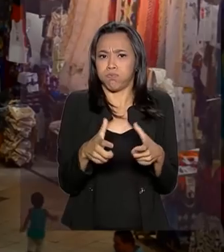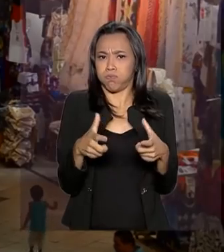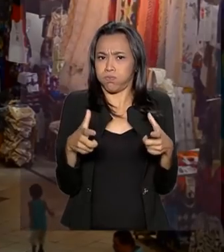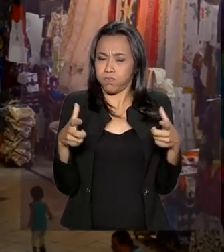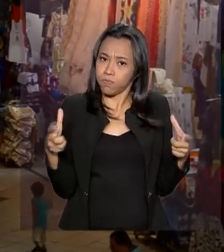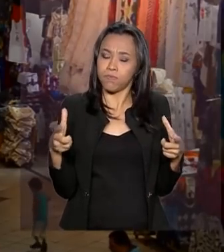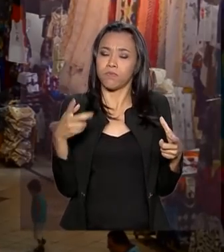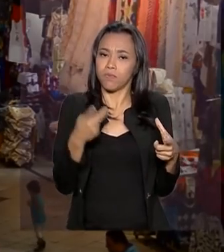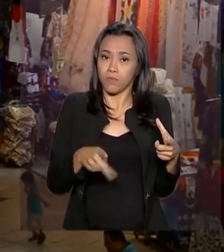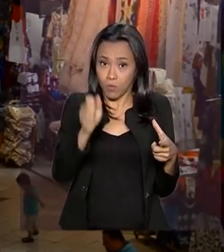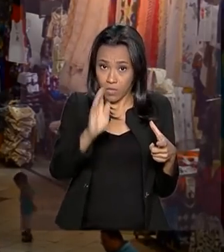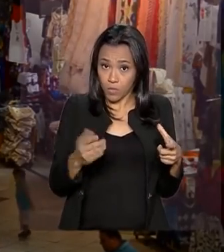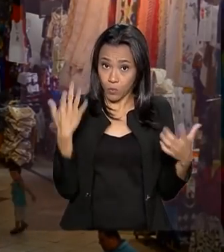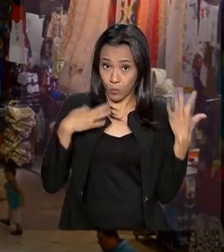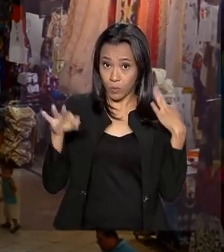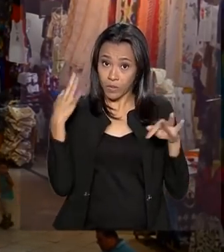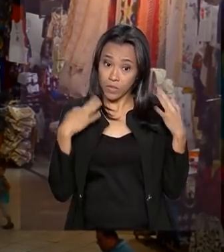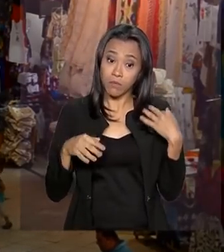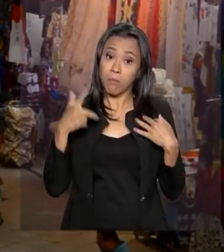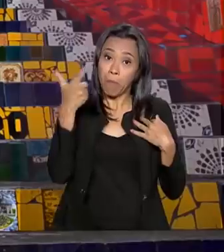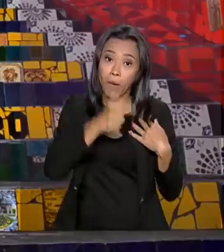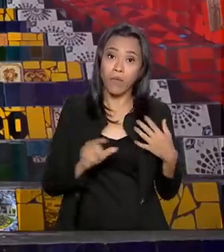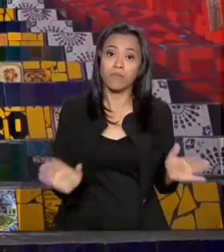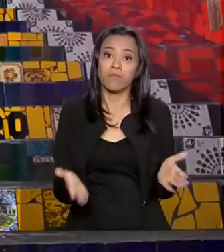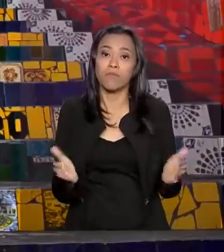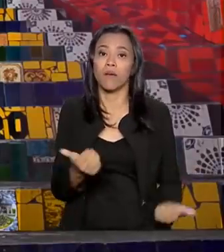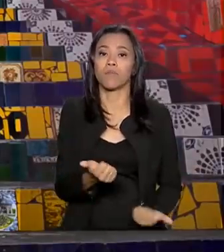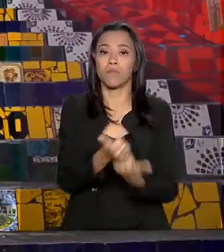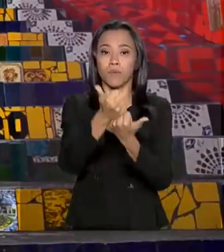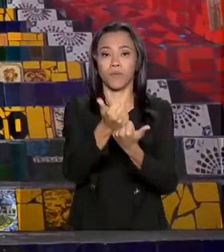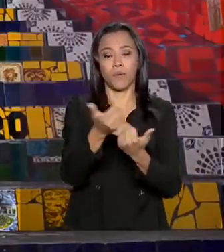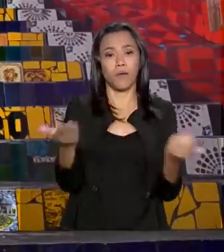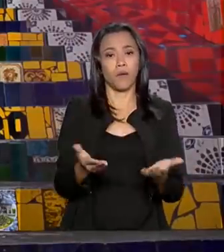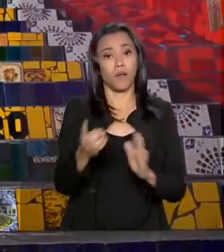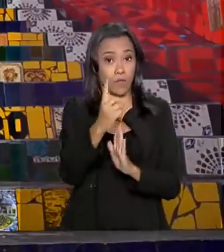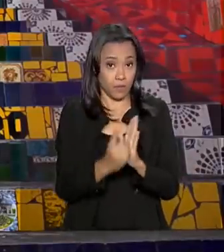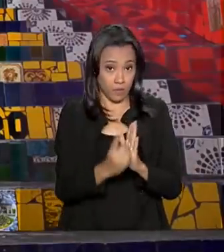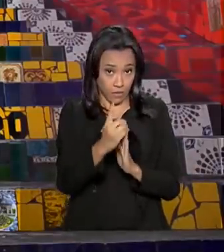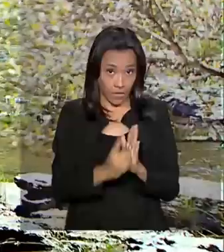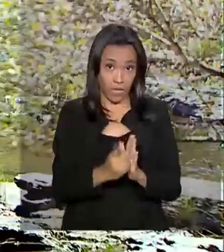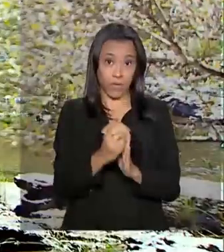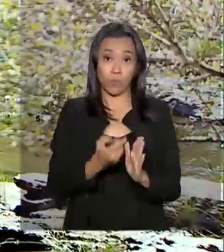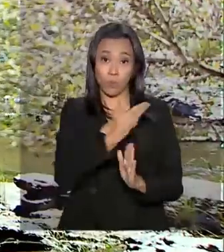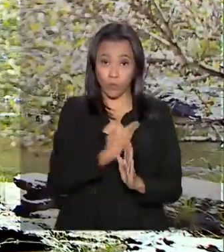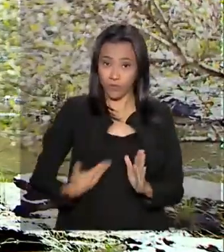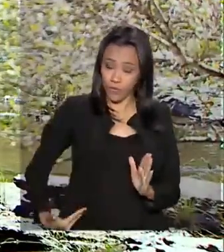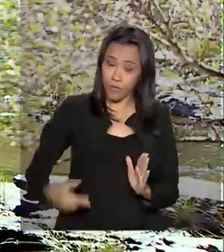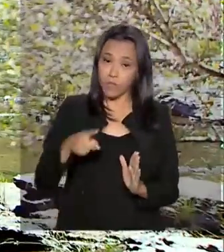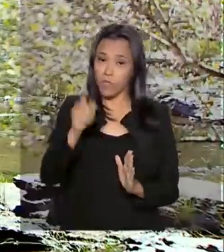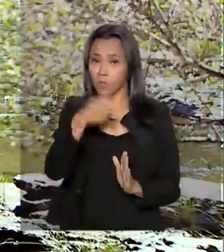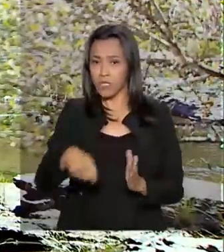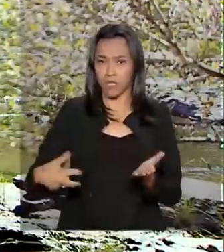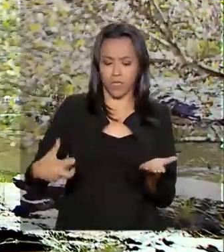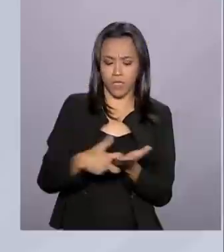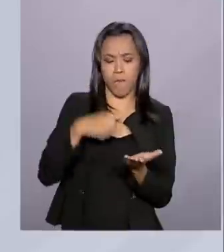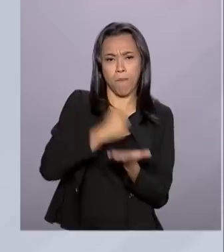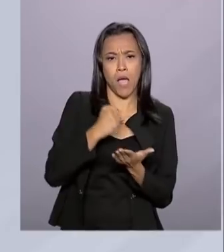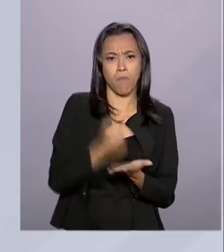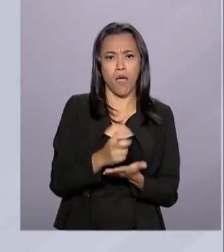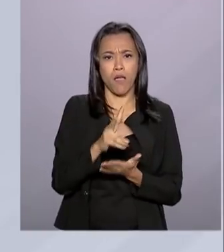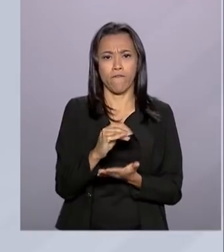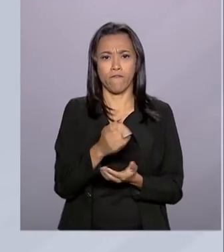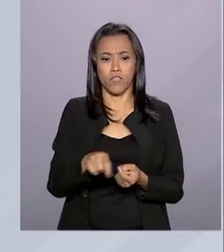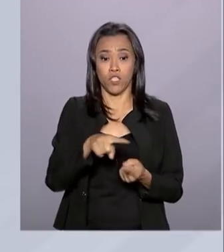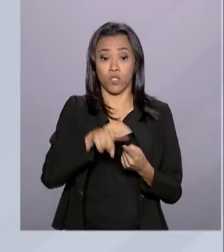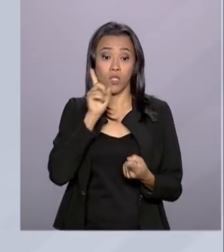o turismo no país ganhou mais um incentivo. Com o decreto do governo brasileiro que dispensa o visto de turistas dos Estados